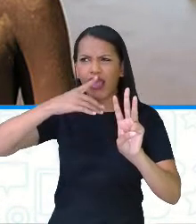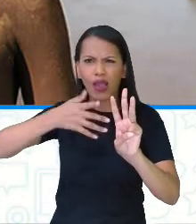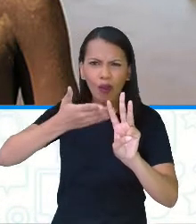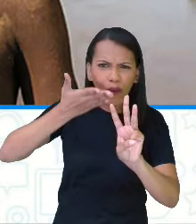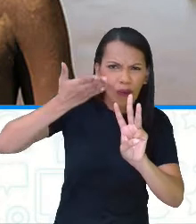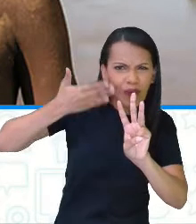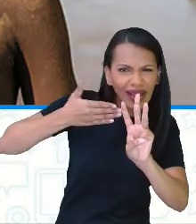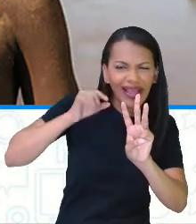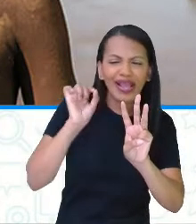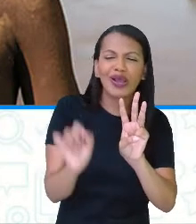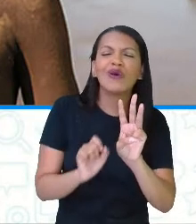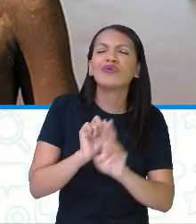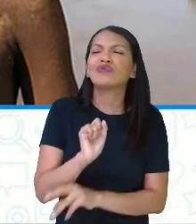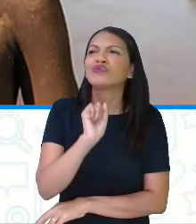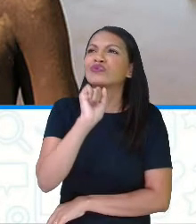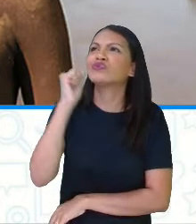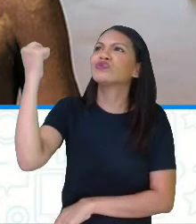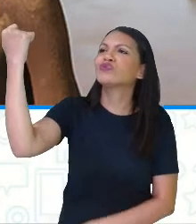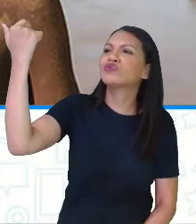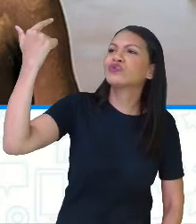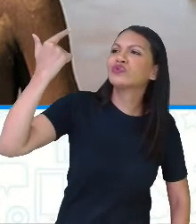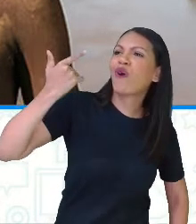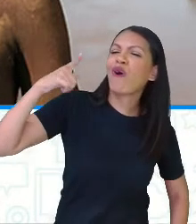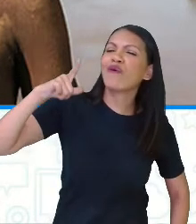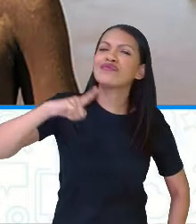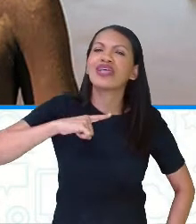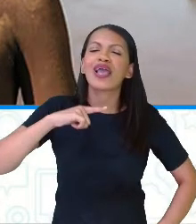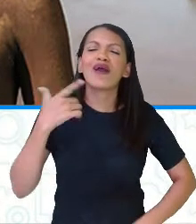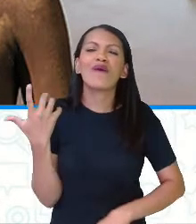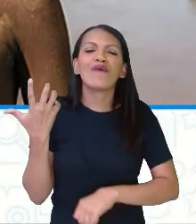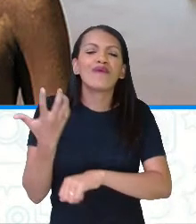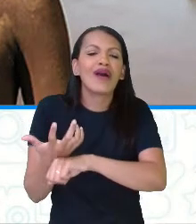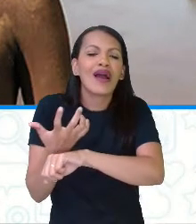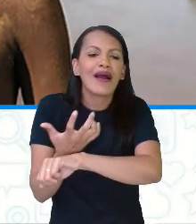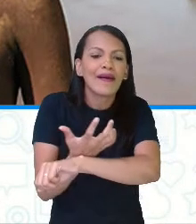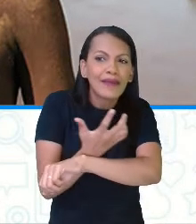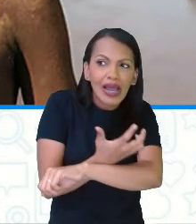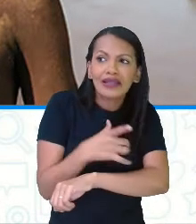lá atrás. Aí tem a mata ali verde e ali por trás ainda